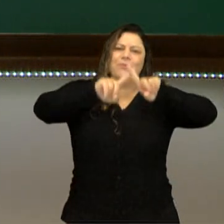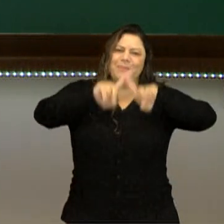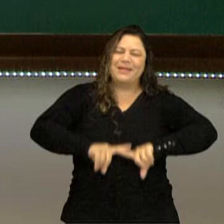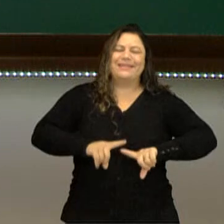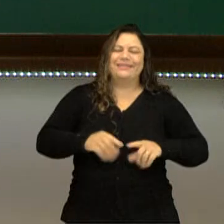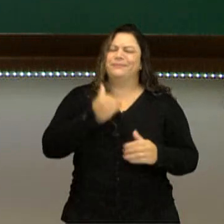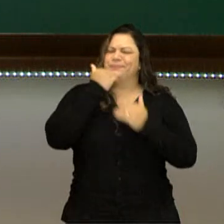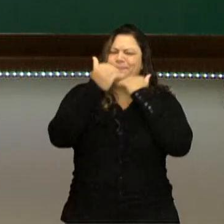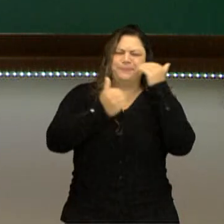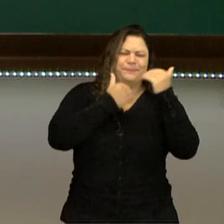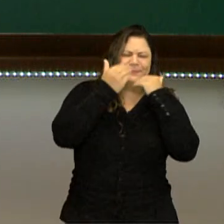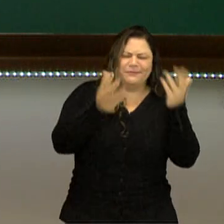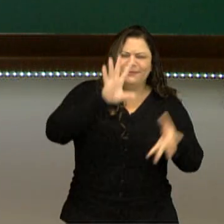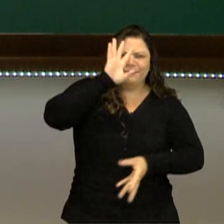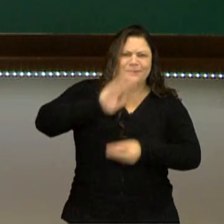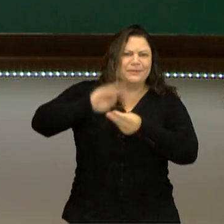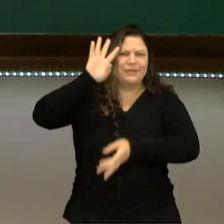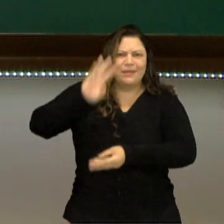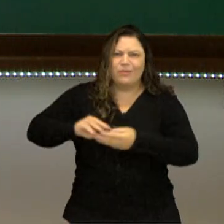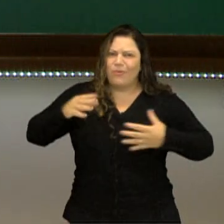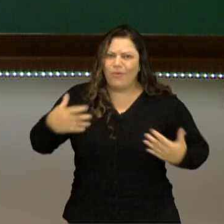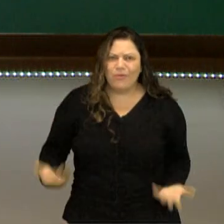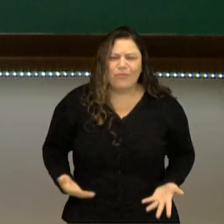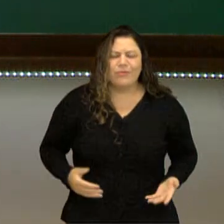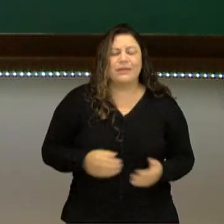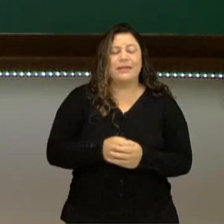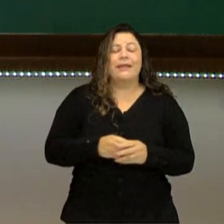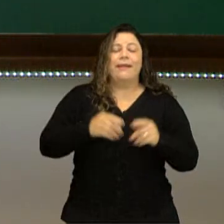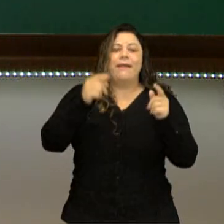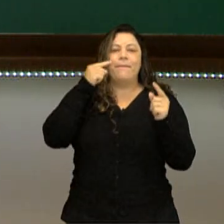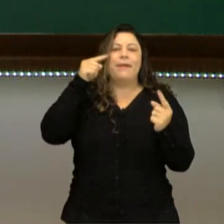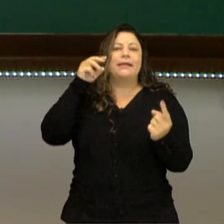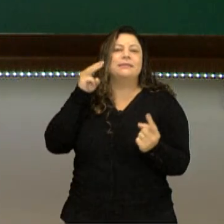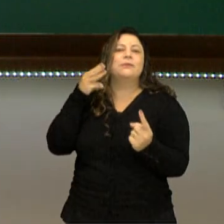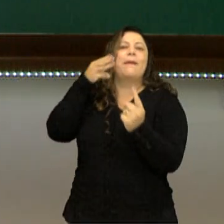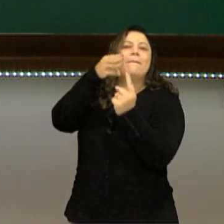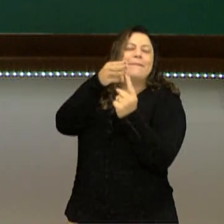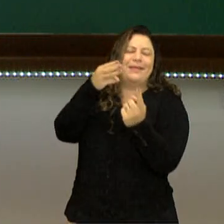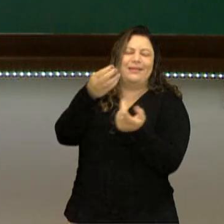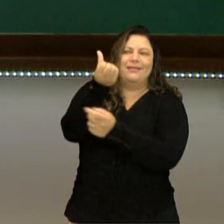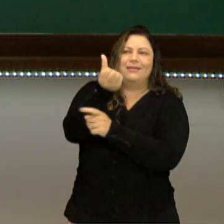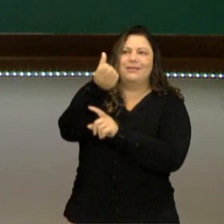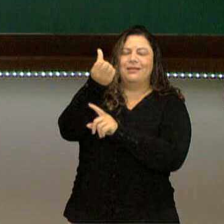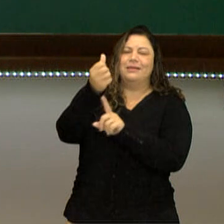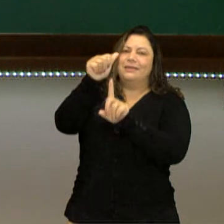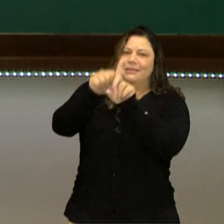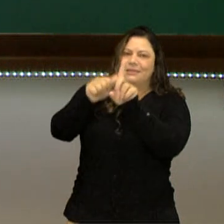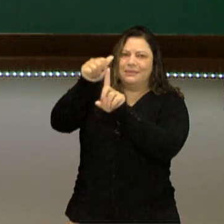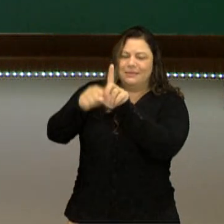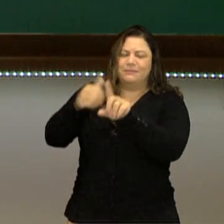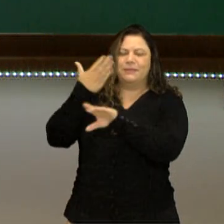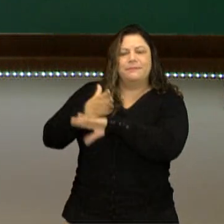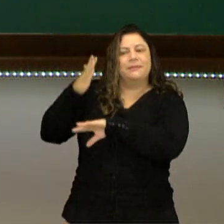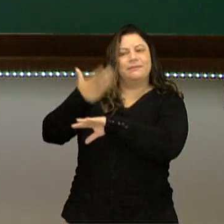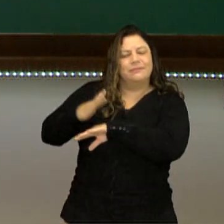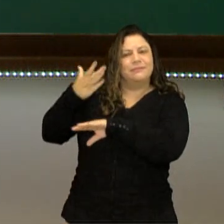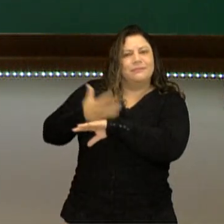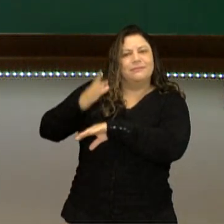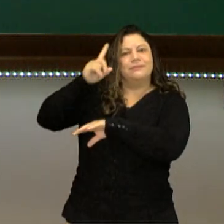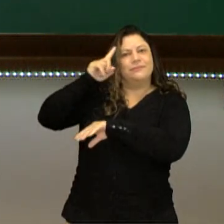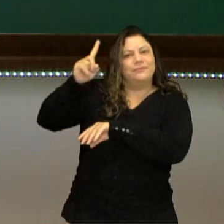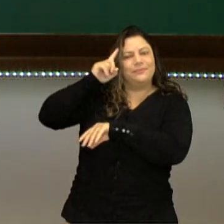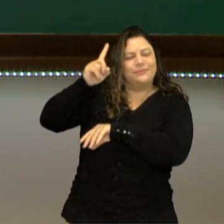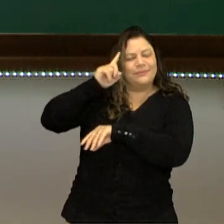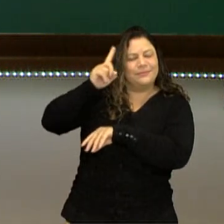provavelmente ninguém vai conseguir concluir. Mas se eu colocar essa meta para daqui 6 meses a gente fazer uma maratona e a gente começar a treinar